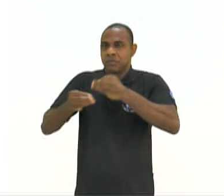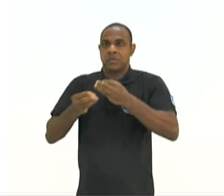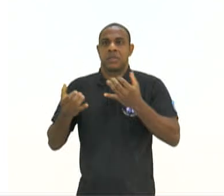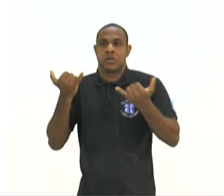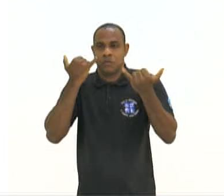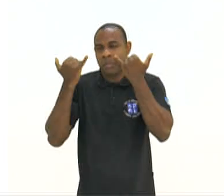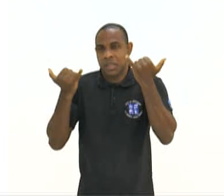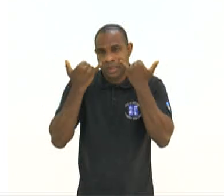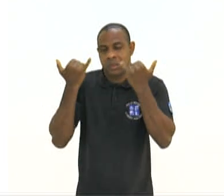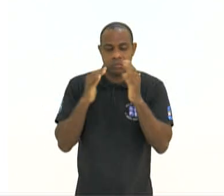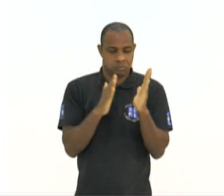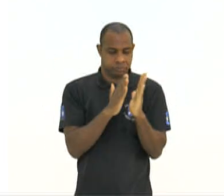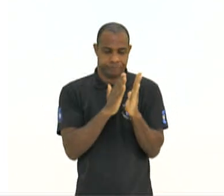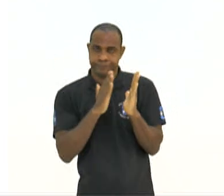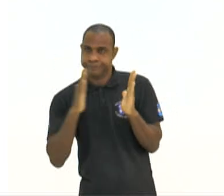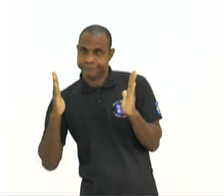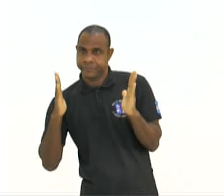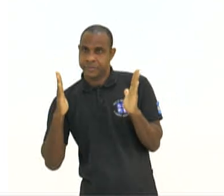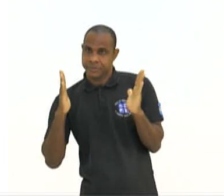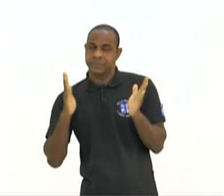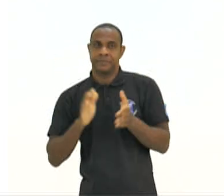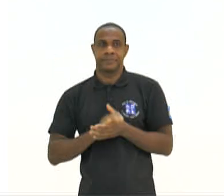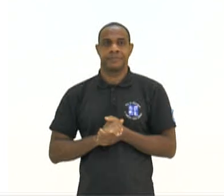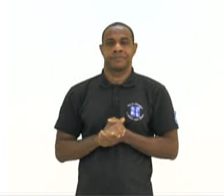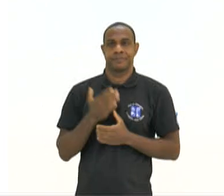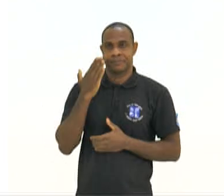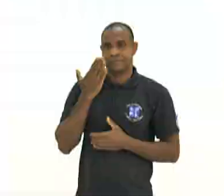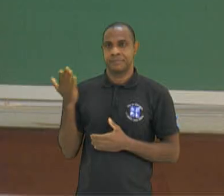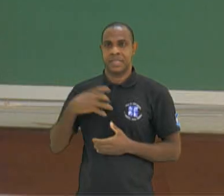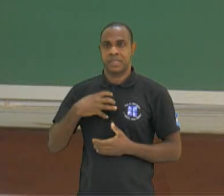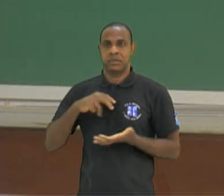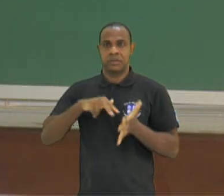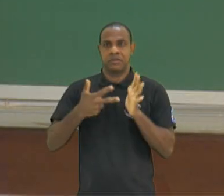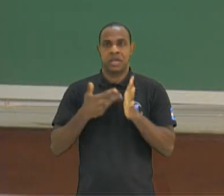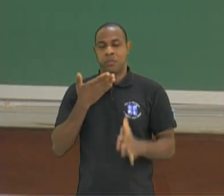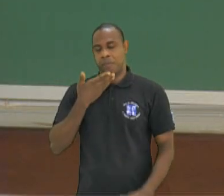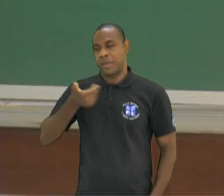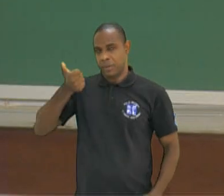frase, para que ela permaneça ou para ela crie um sentido melhor, ok?